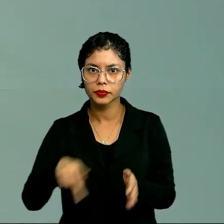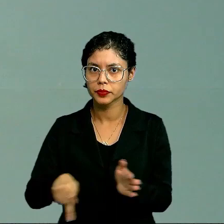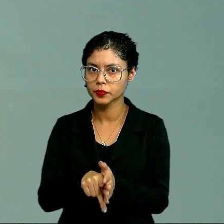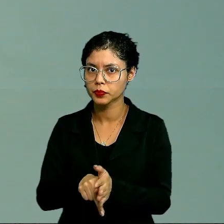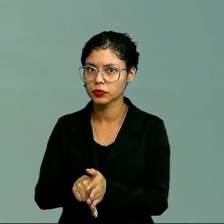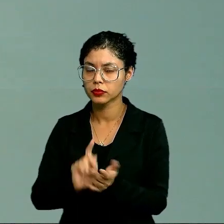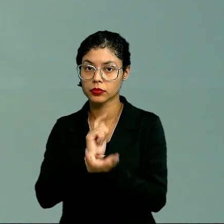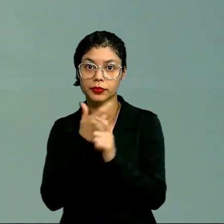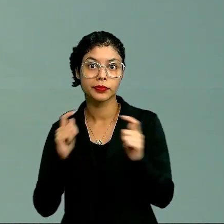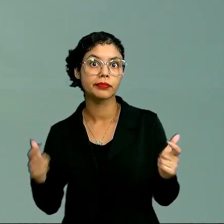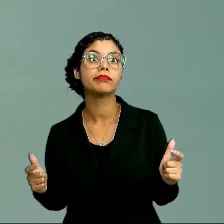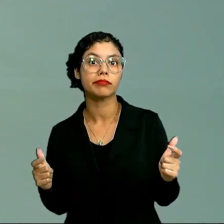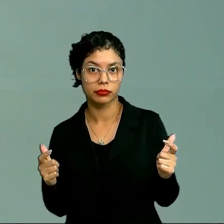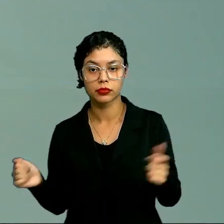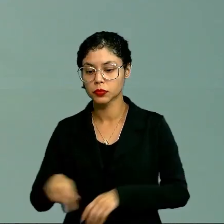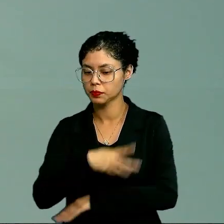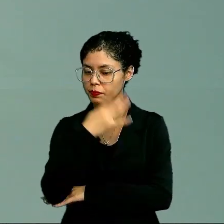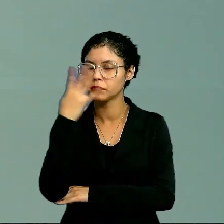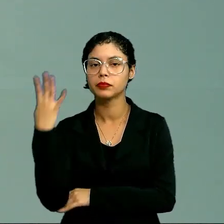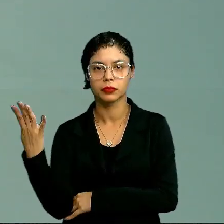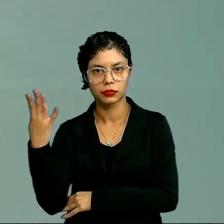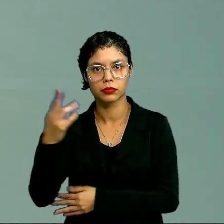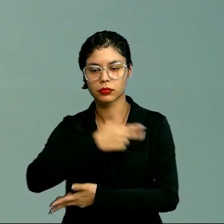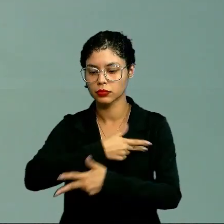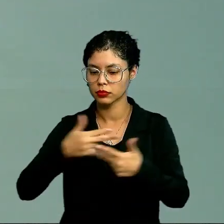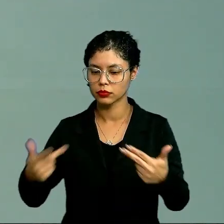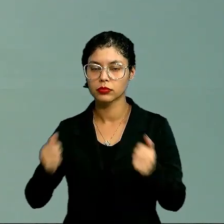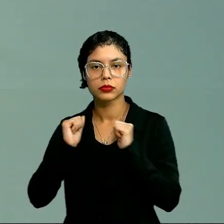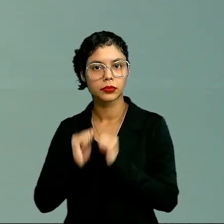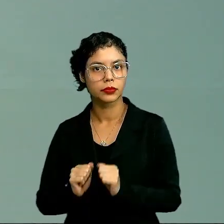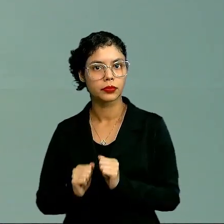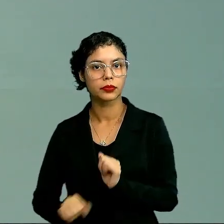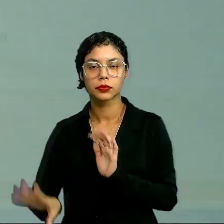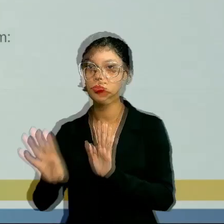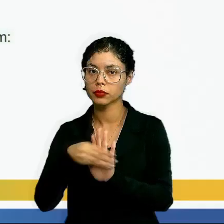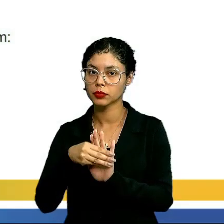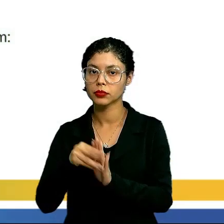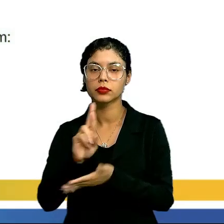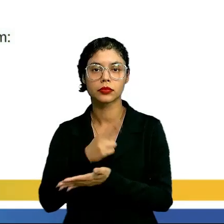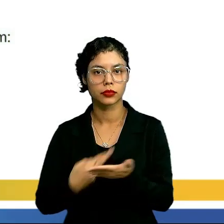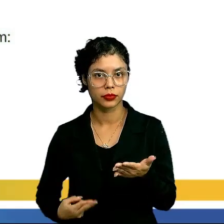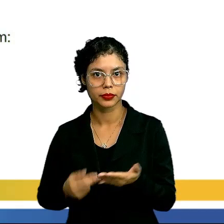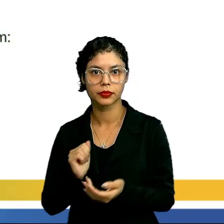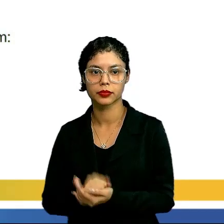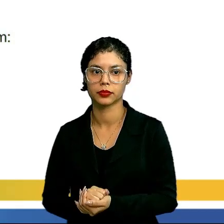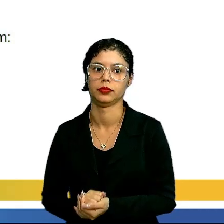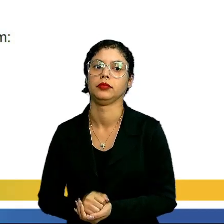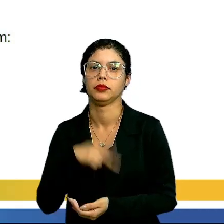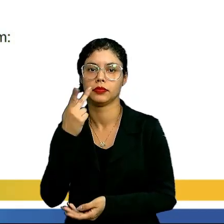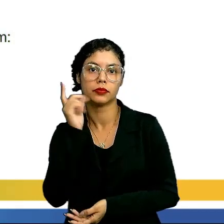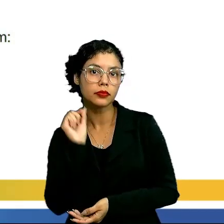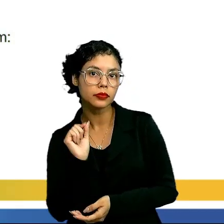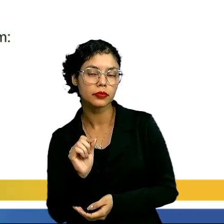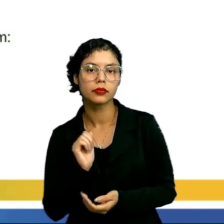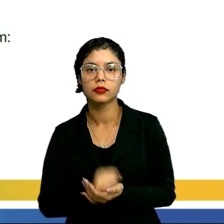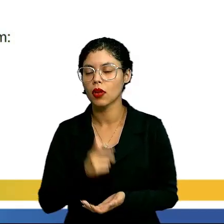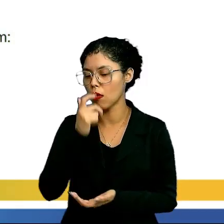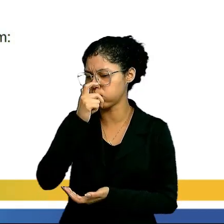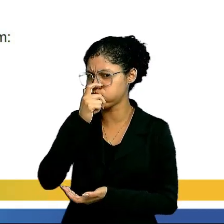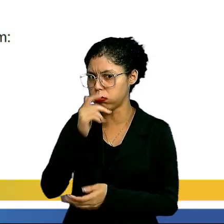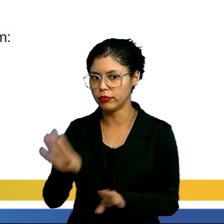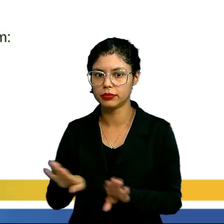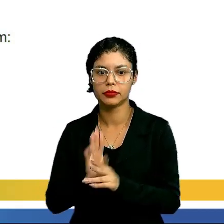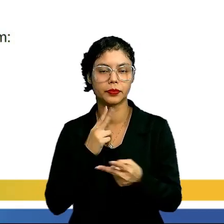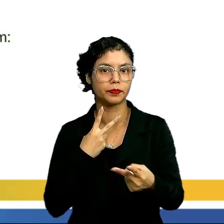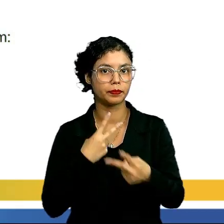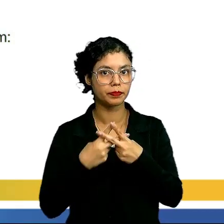assim exaustiva a quantidade de coisas que você poderia citar dentro da sua redação. E aí ele fala aqui da superlotação dos